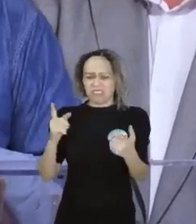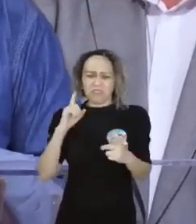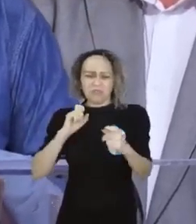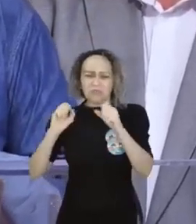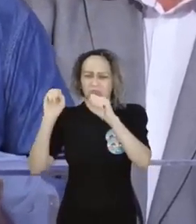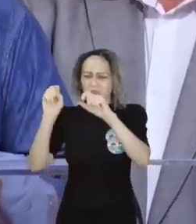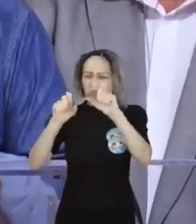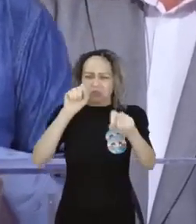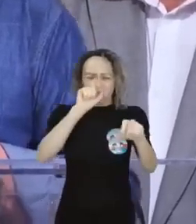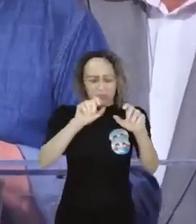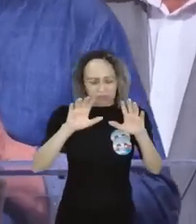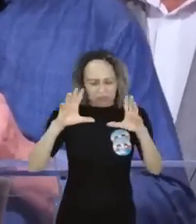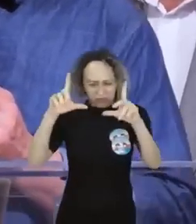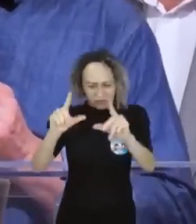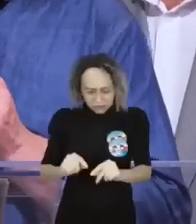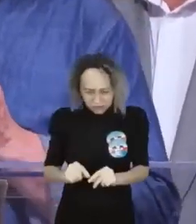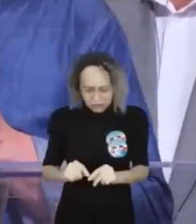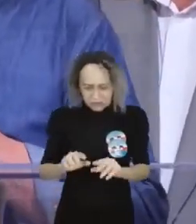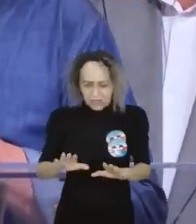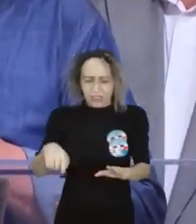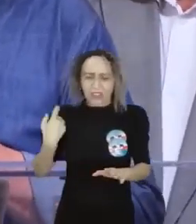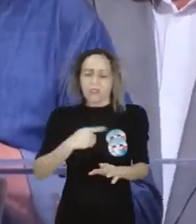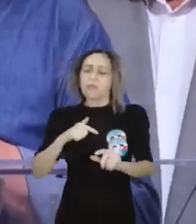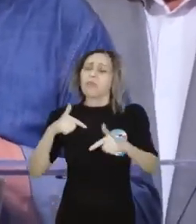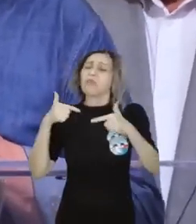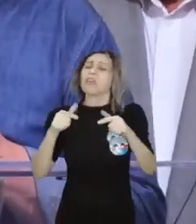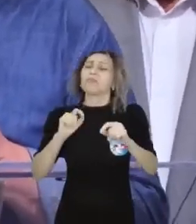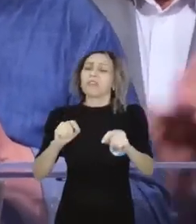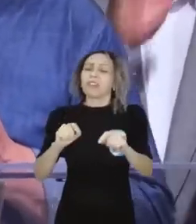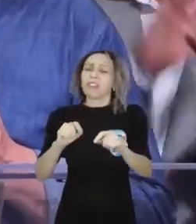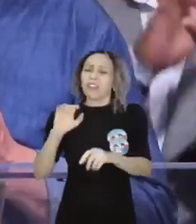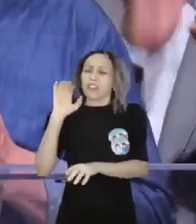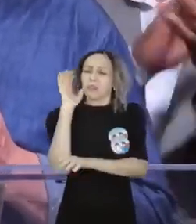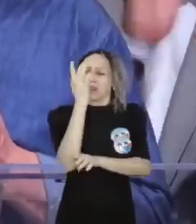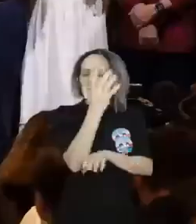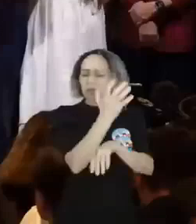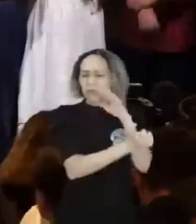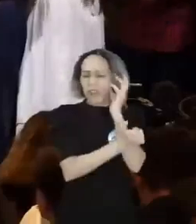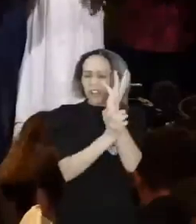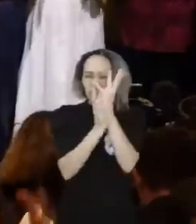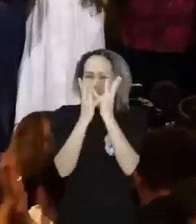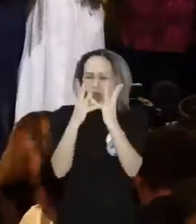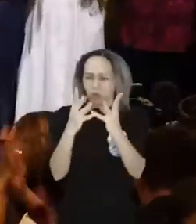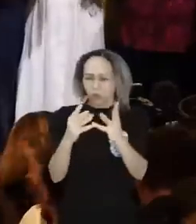vamos lutar pelo desmatamento zero da Amazônia.